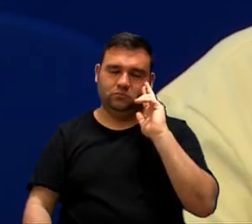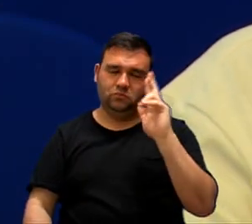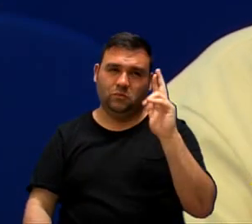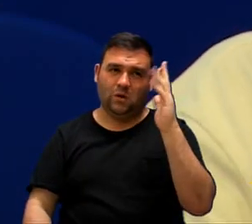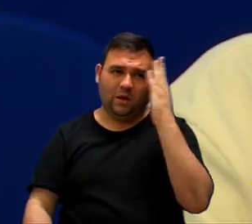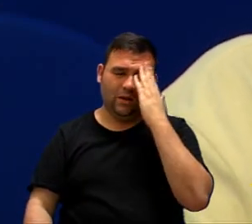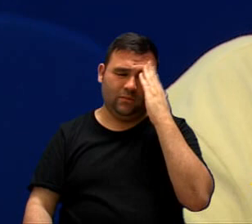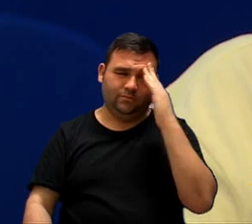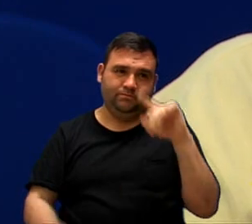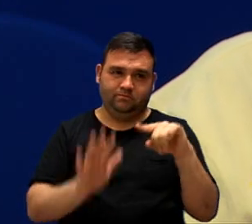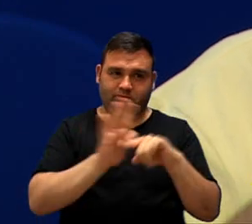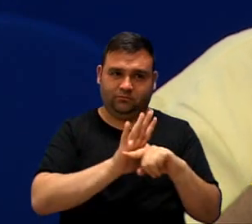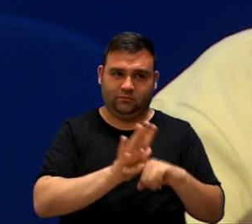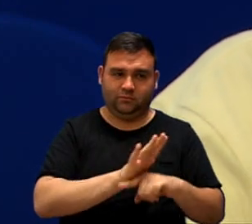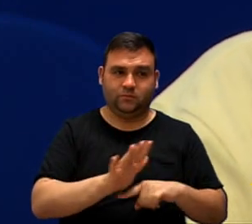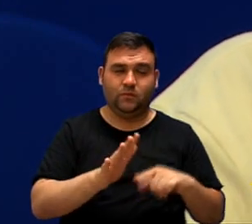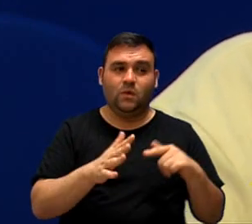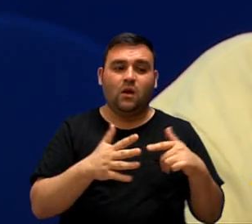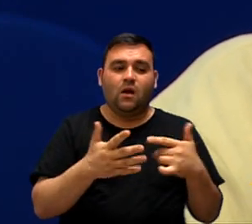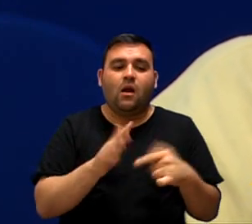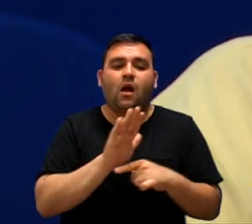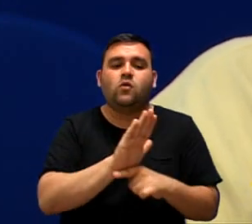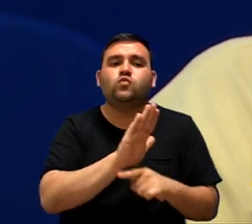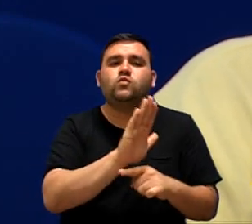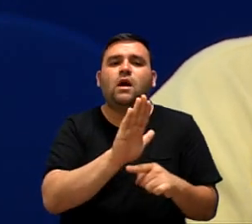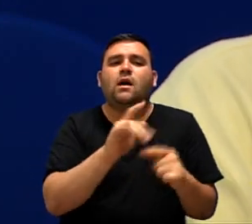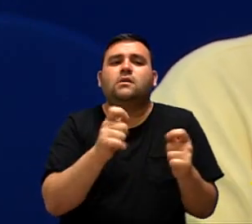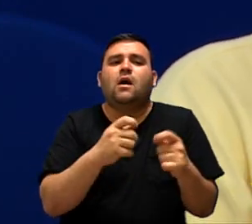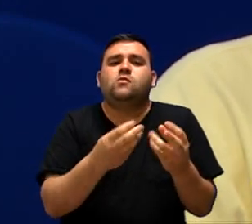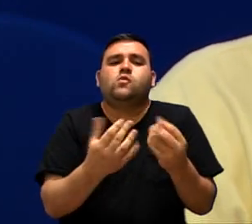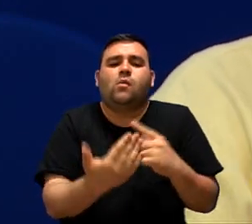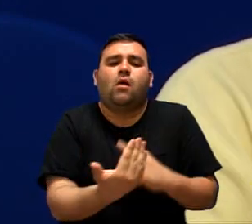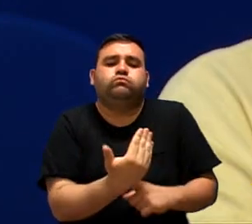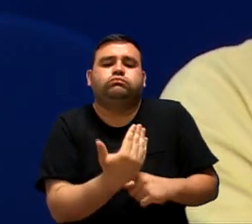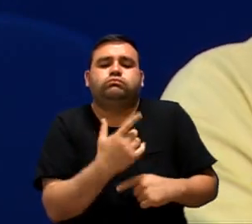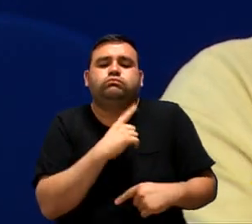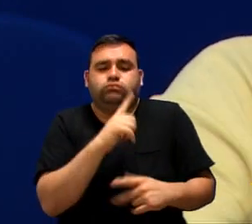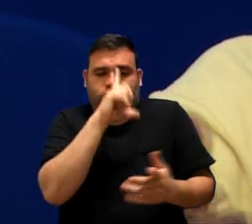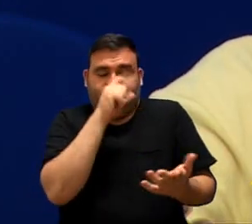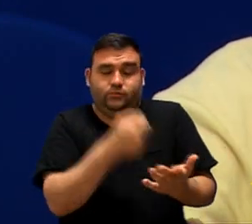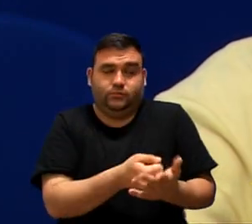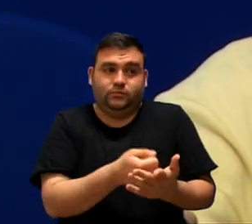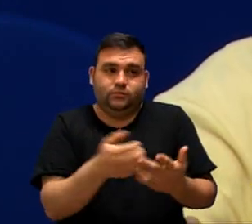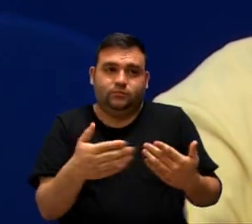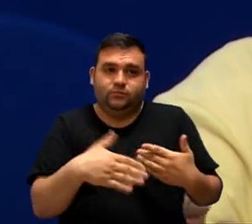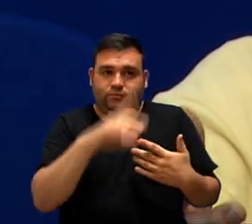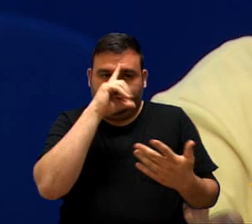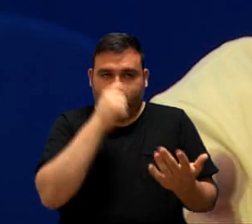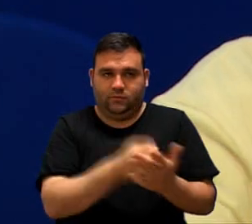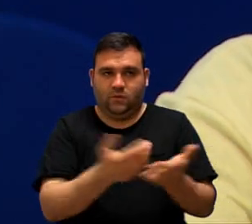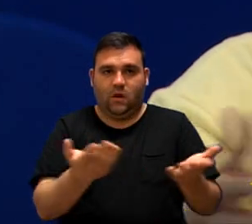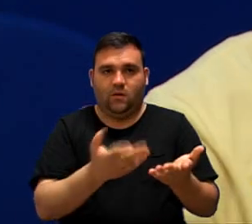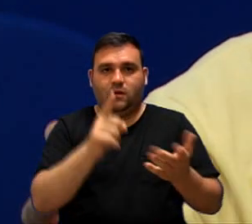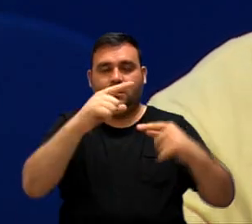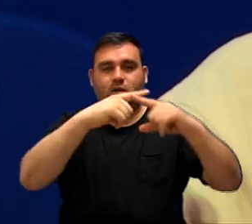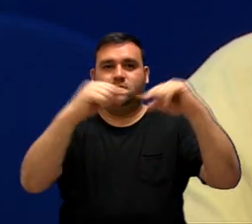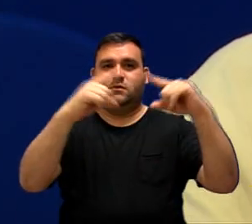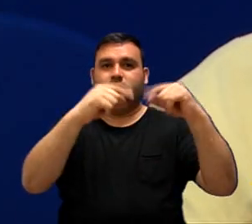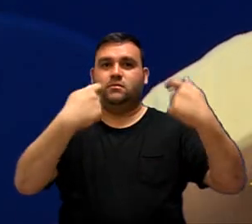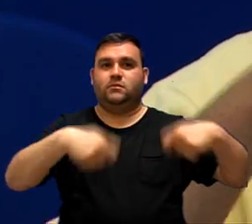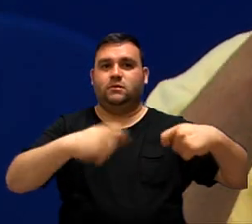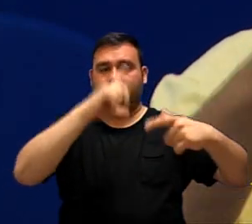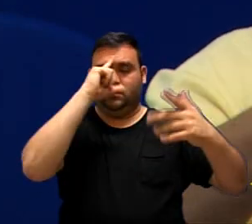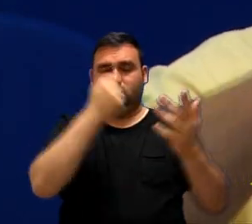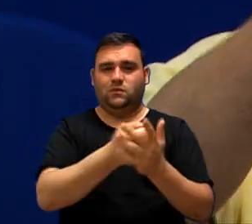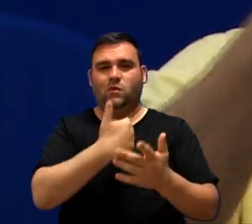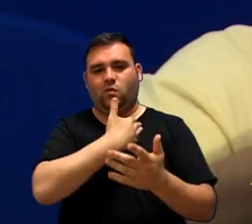tem investigado isso, que tipo de ajuda a gente poderia ter com essa decisão que está sendo tomada agora lá em Brasília? Tem que resolver